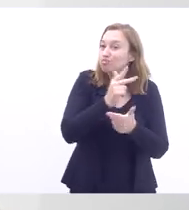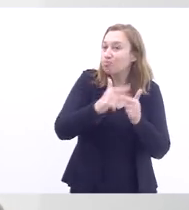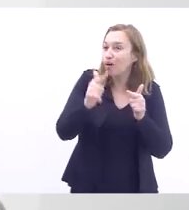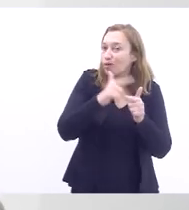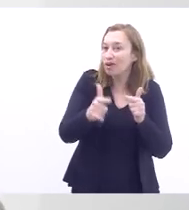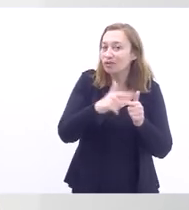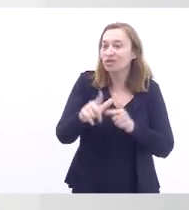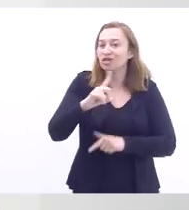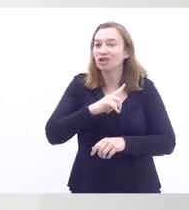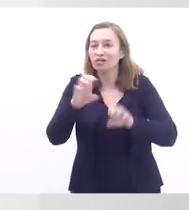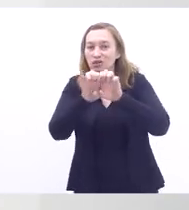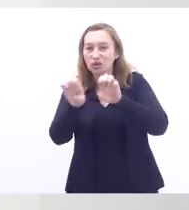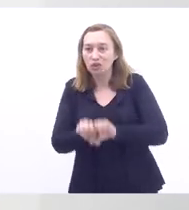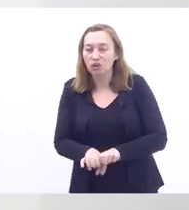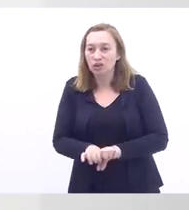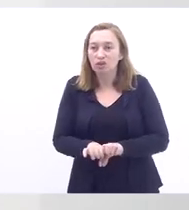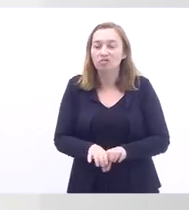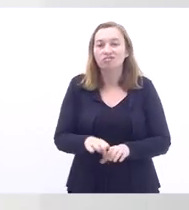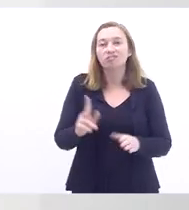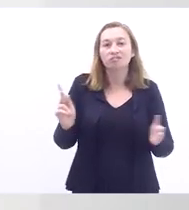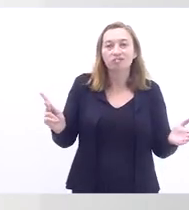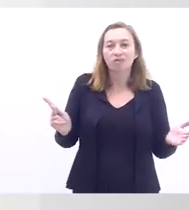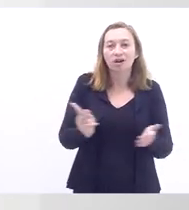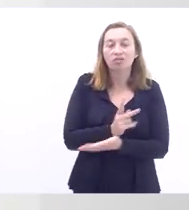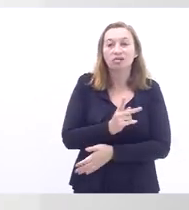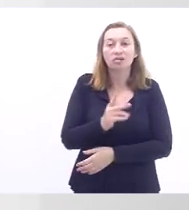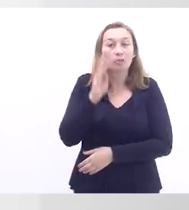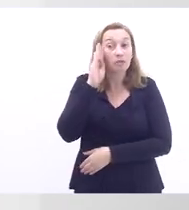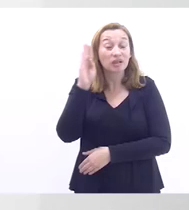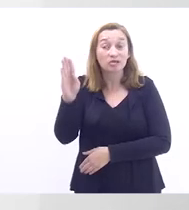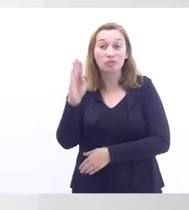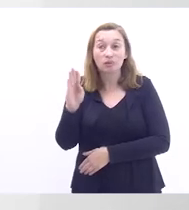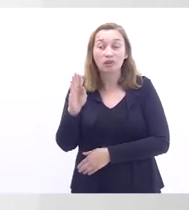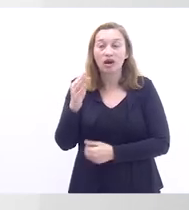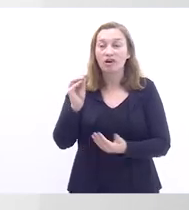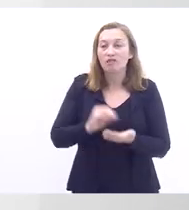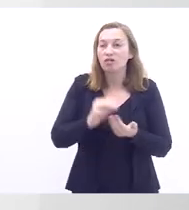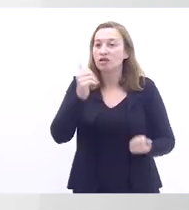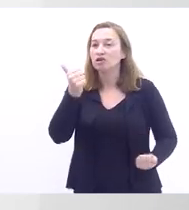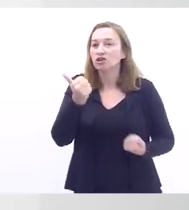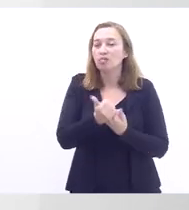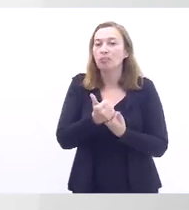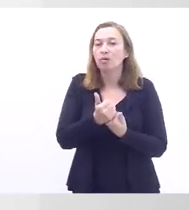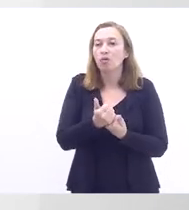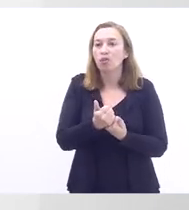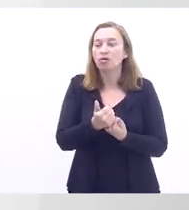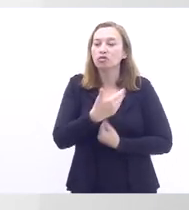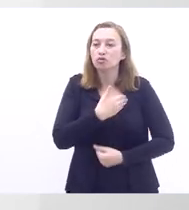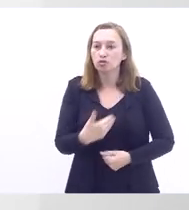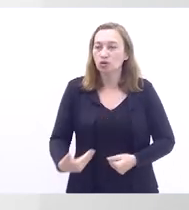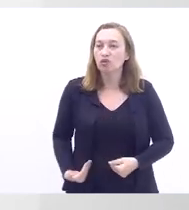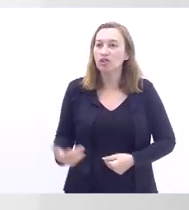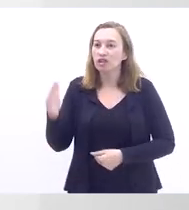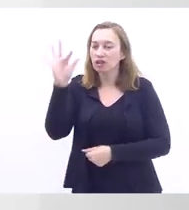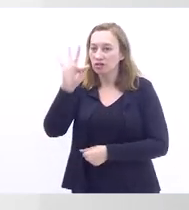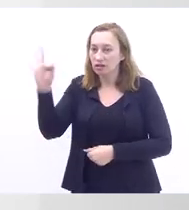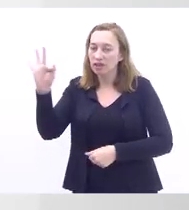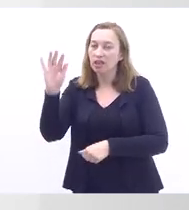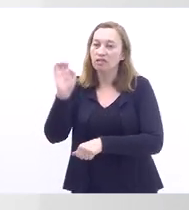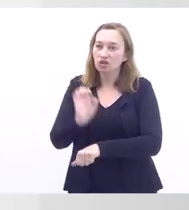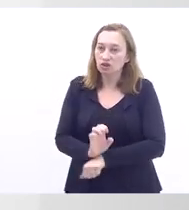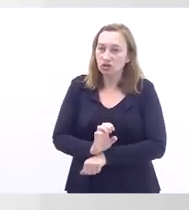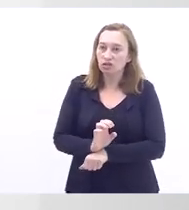problemas estruturais em decorrência principalmente da falta de apoio dos governos estaduais e